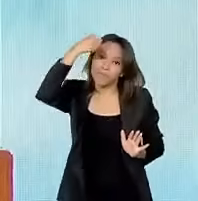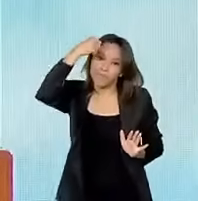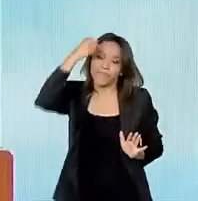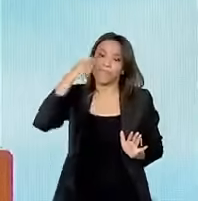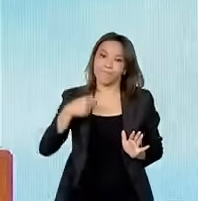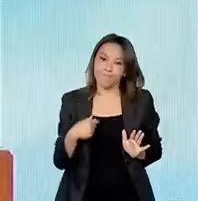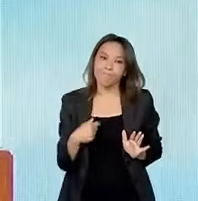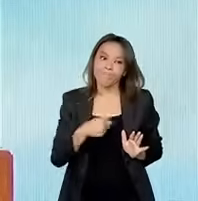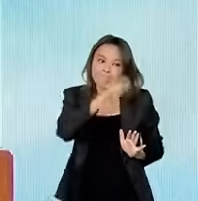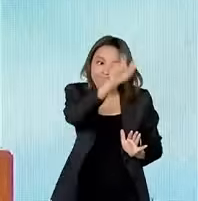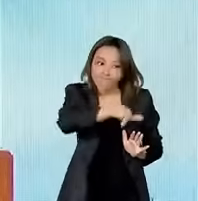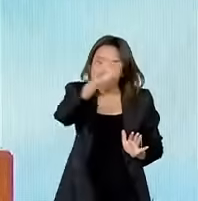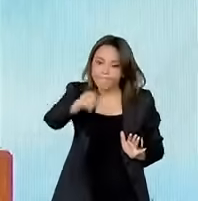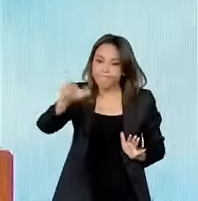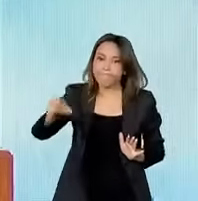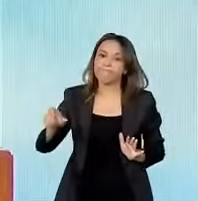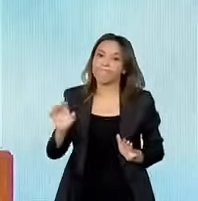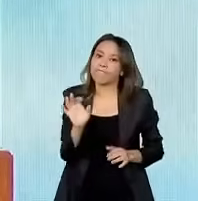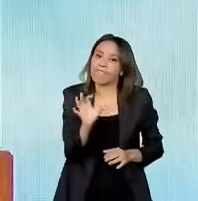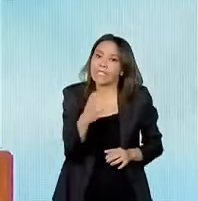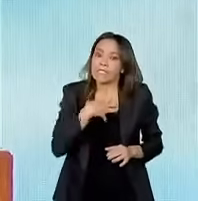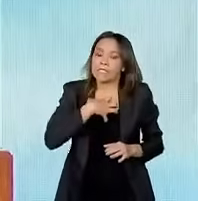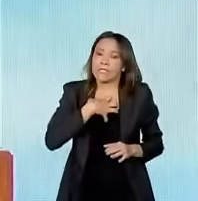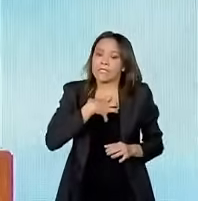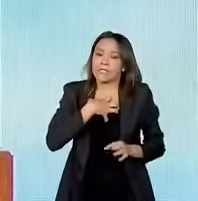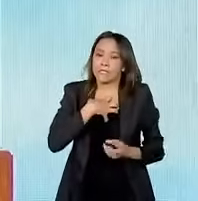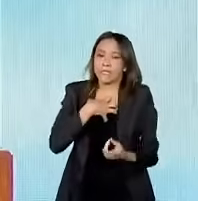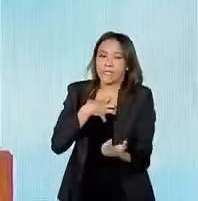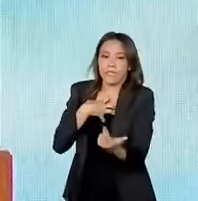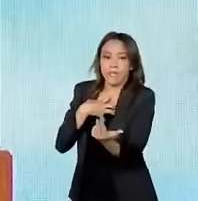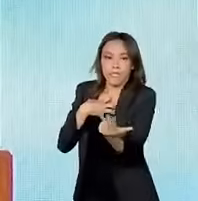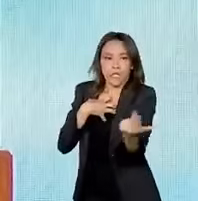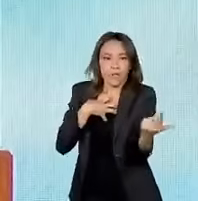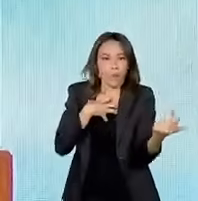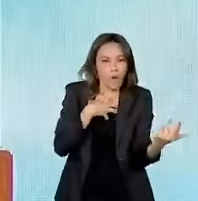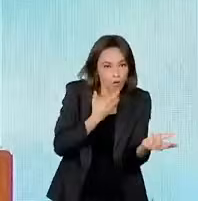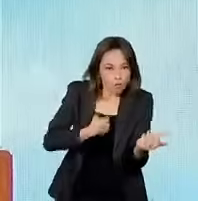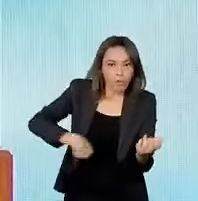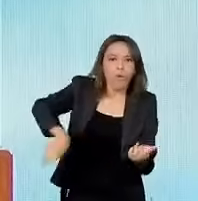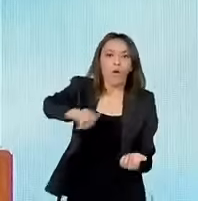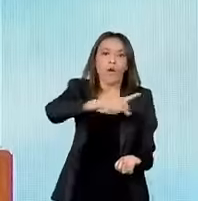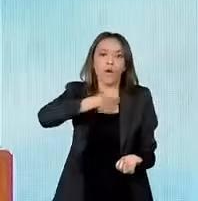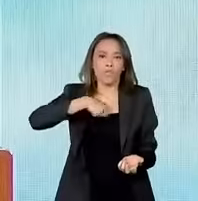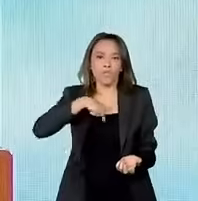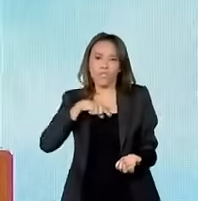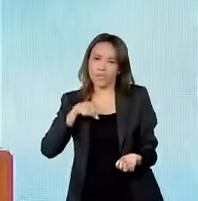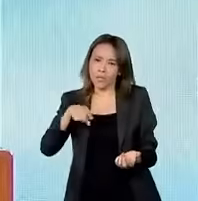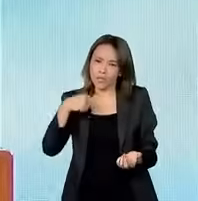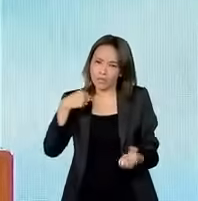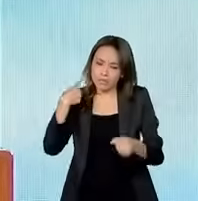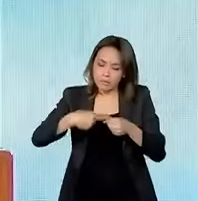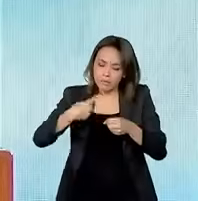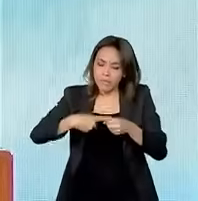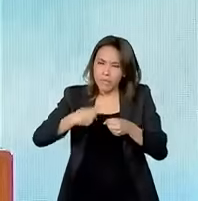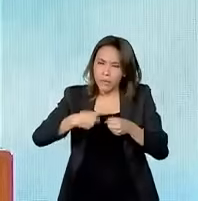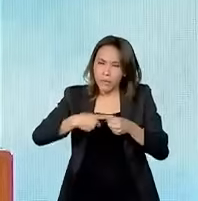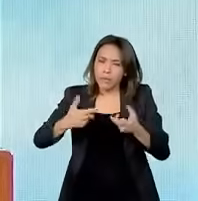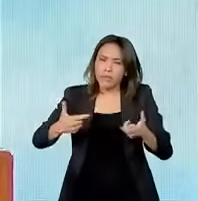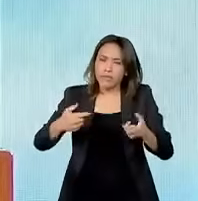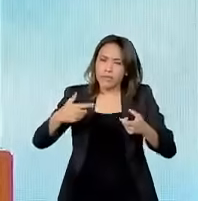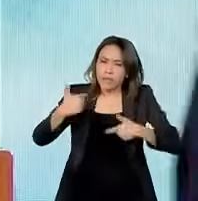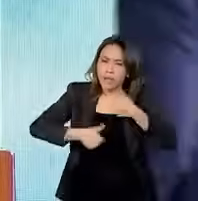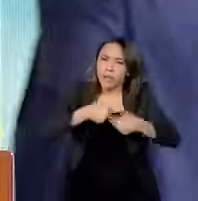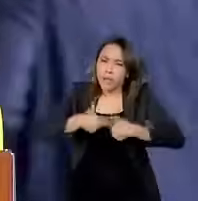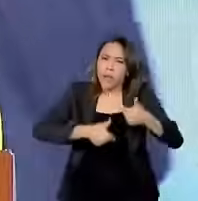com certeza, vão estar sentindo junto com a população, que somos nós que estamos lá na ponta,